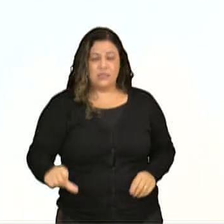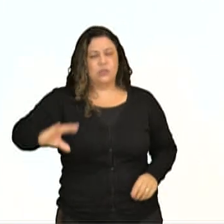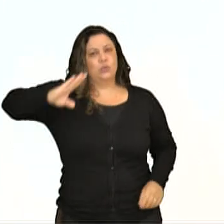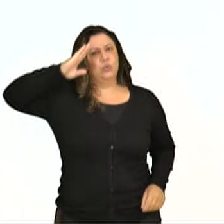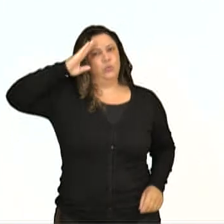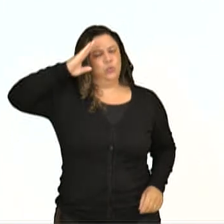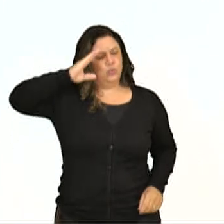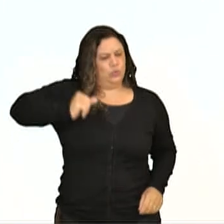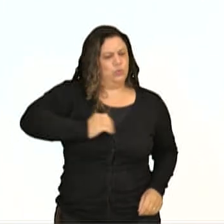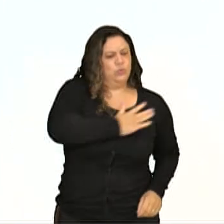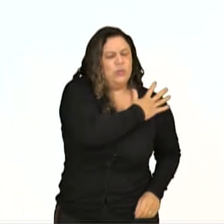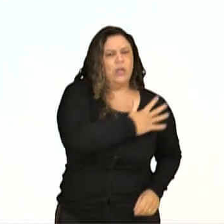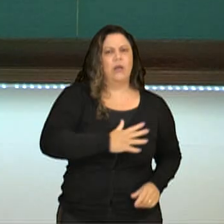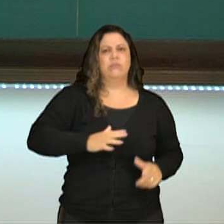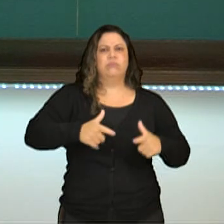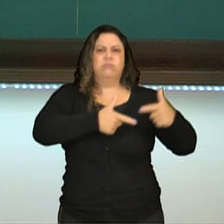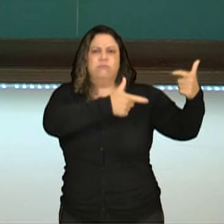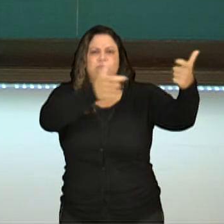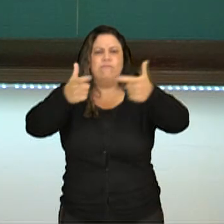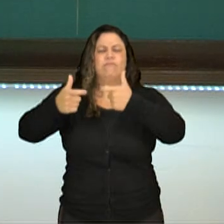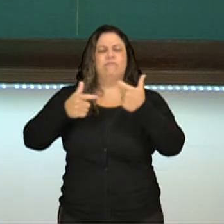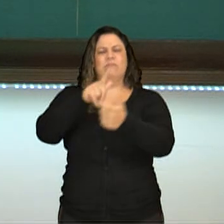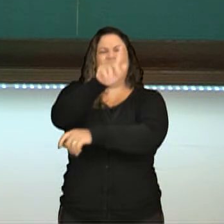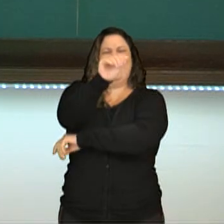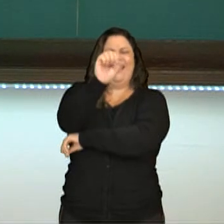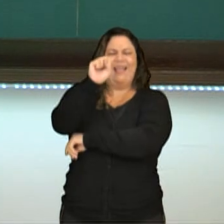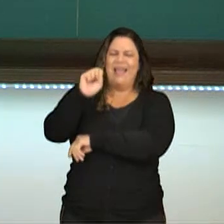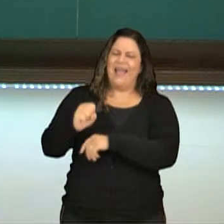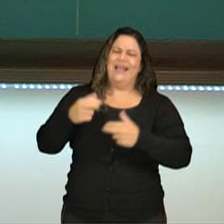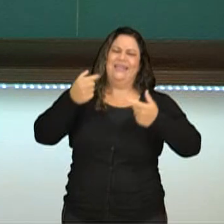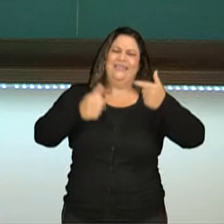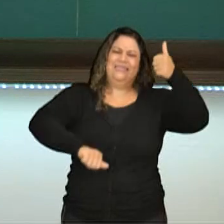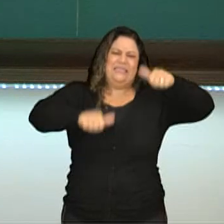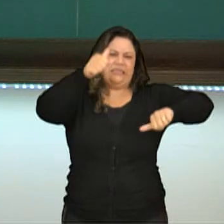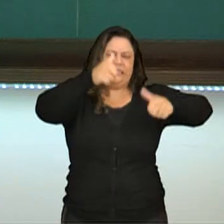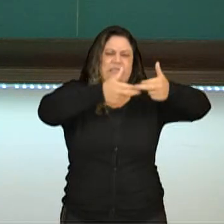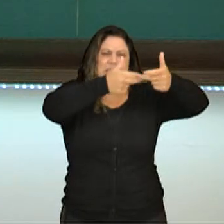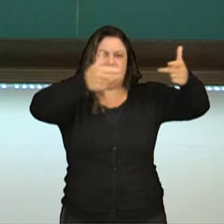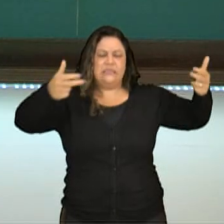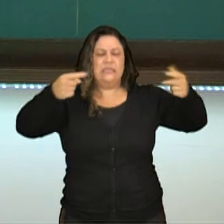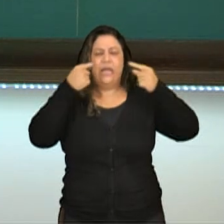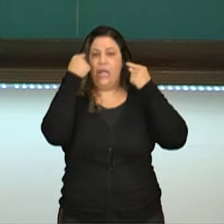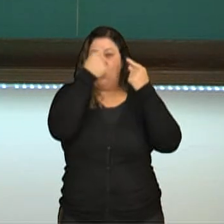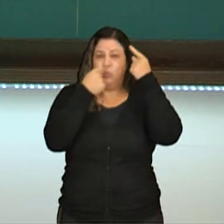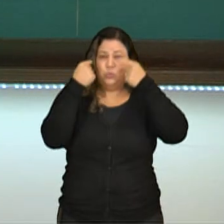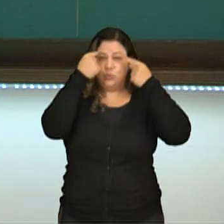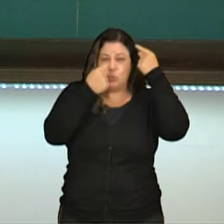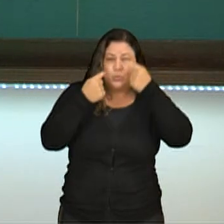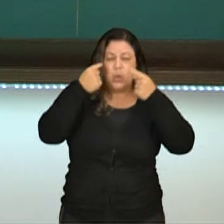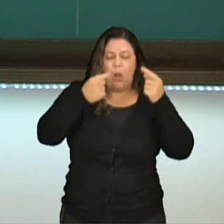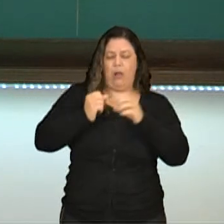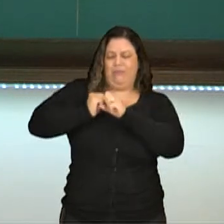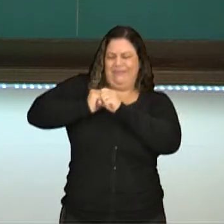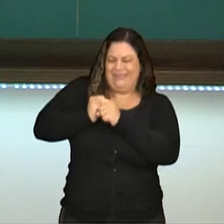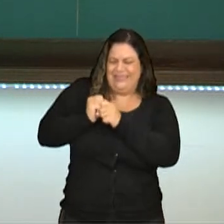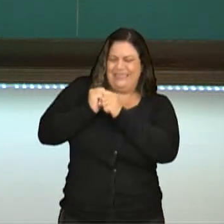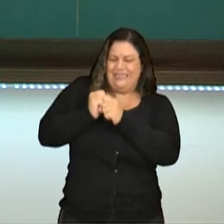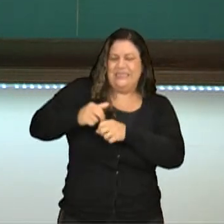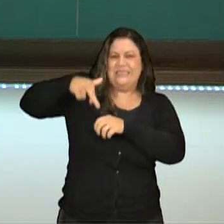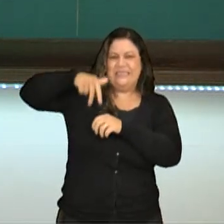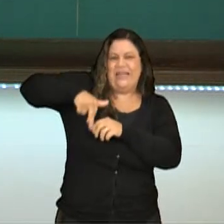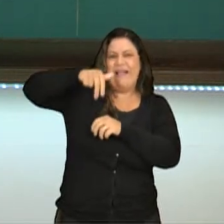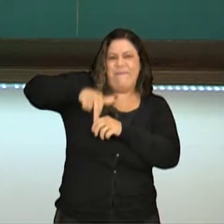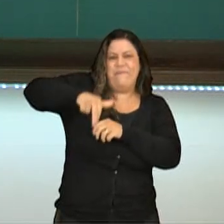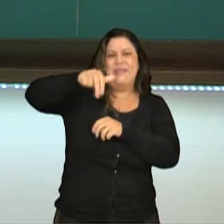soldados atacados aí por gases químicos. Então, esses soldados aí com os olhos atingidos, caminhando em meio a